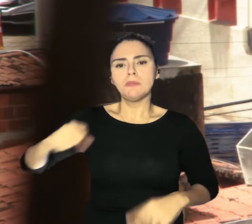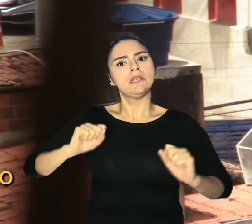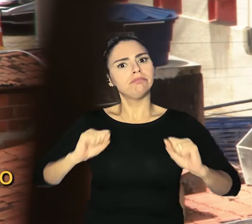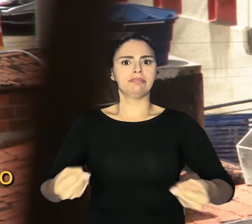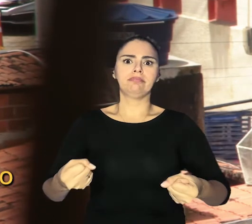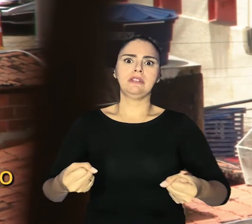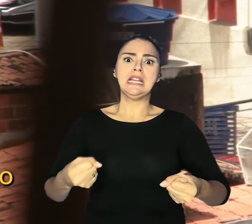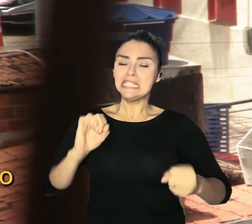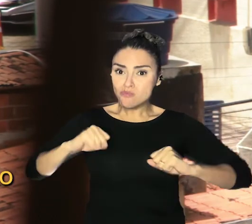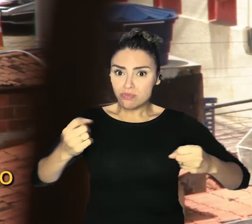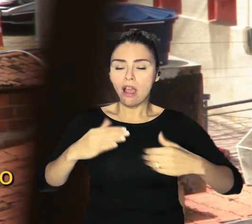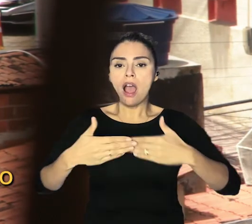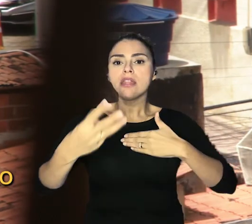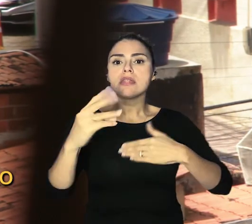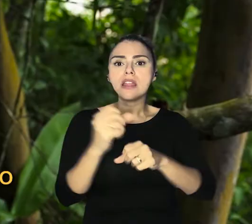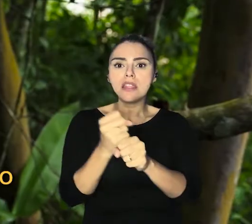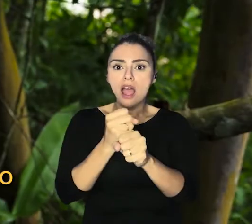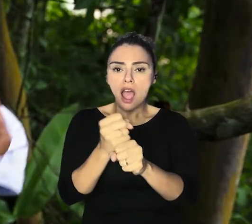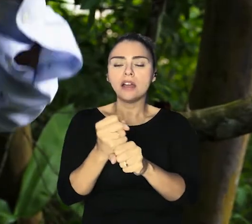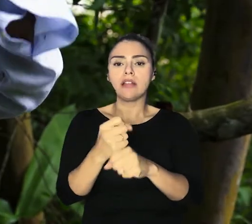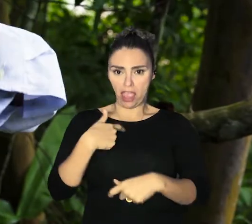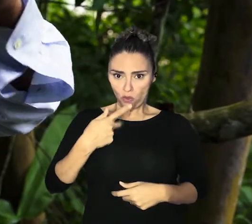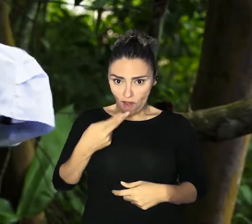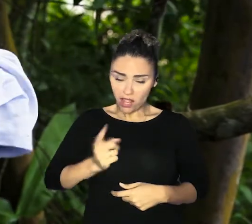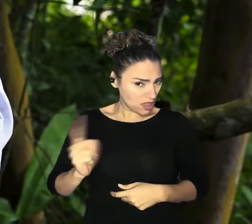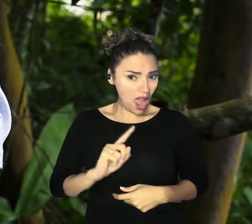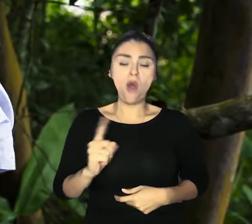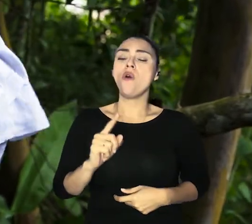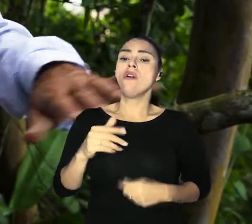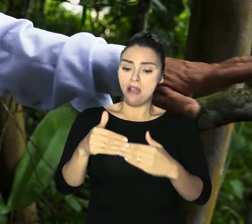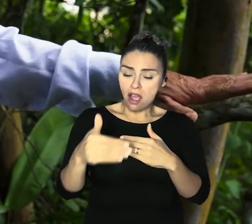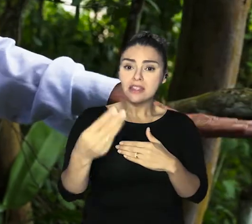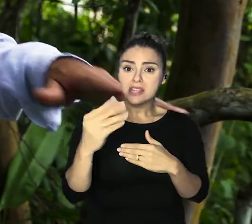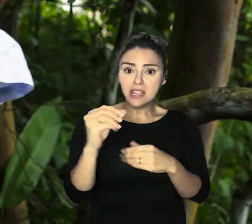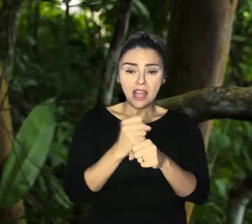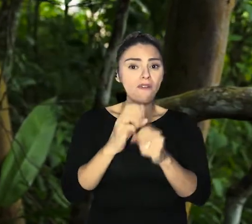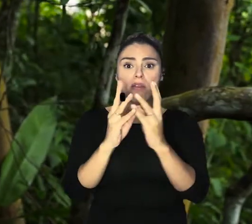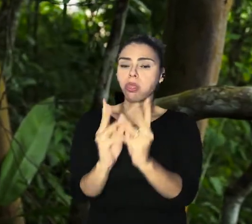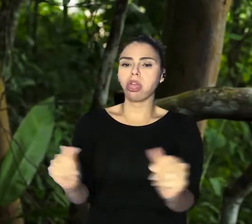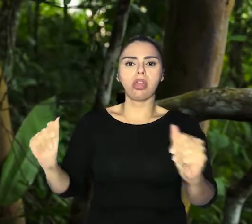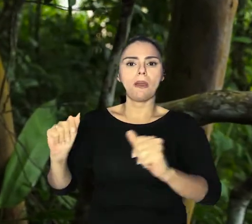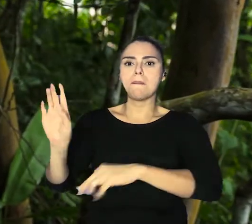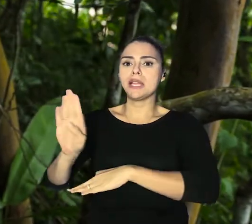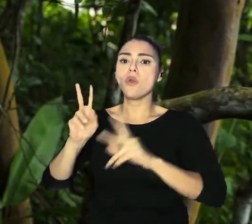providência, daqui a 30 anos, não é esse velho mateiro que está dizendo não, daqui a 30 anos o maciço vai morrer que nem a